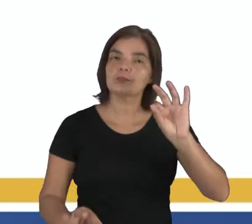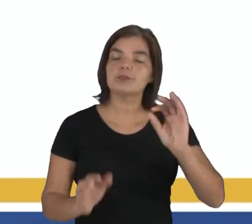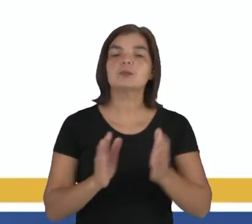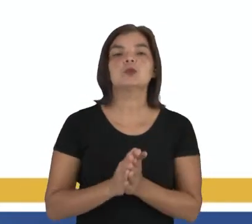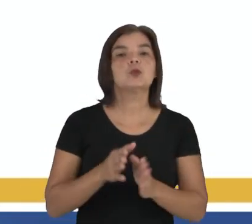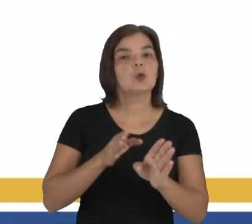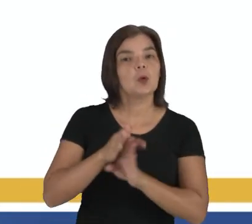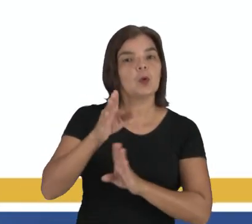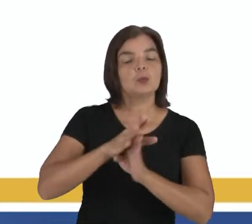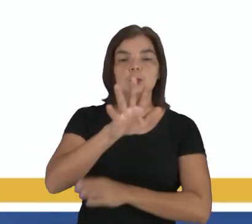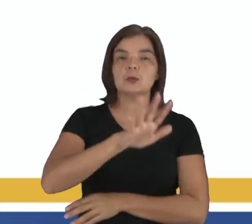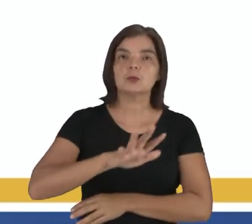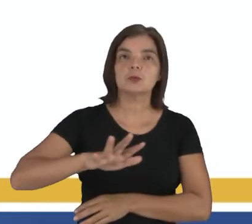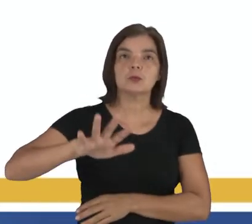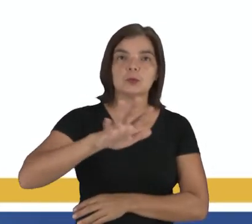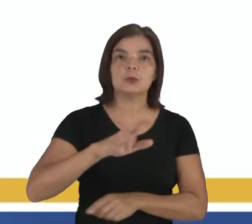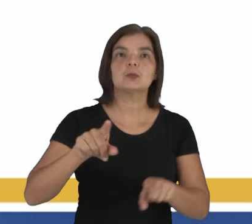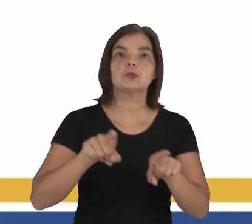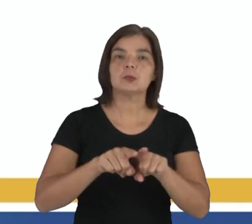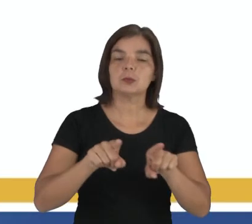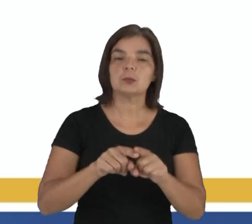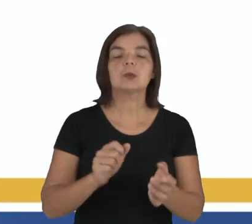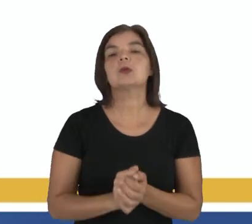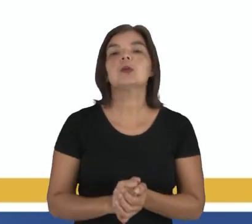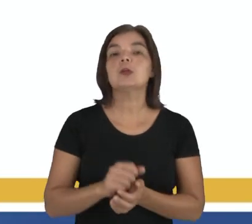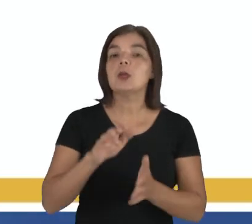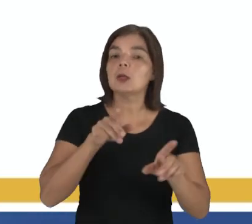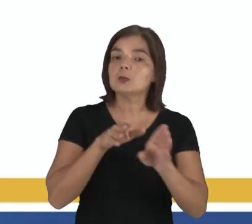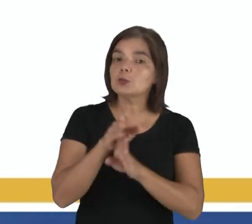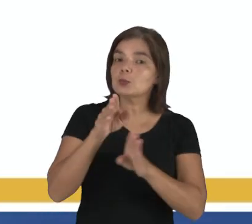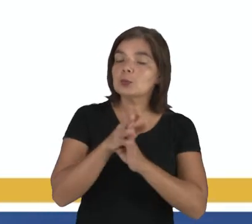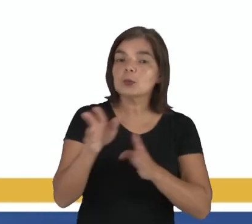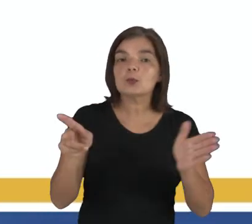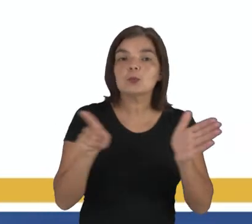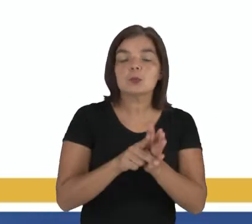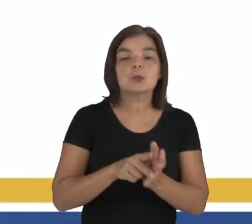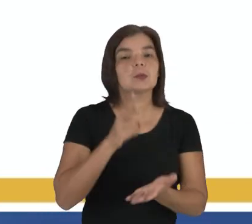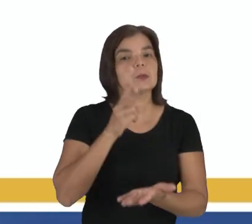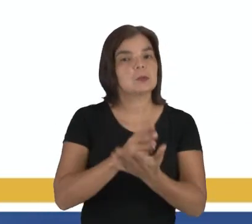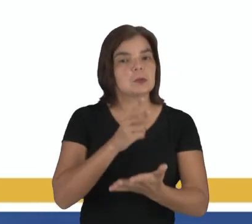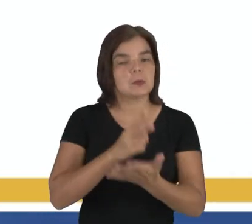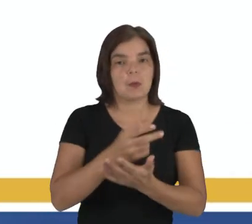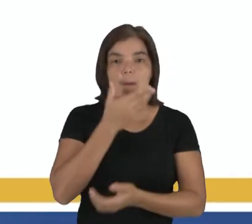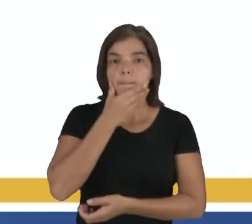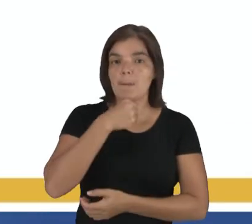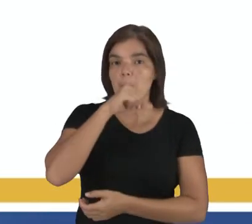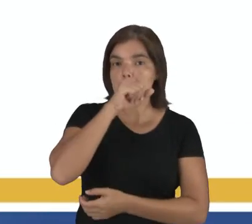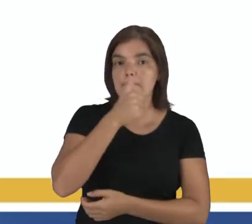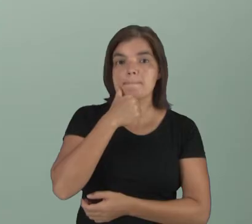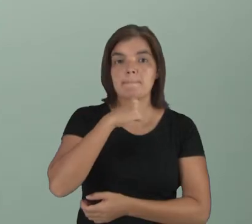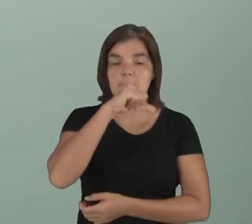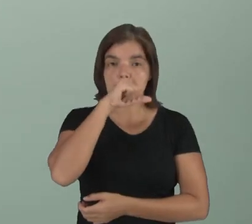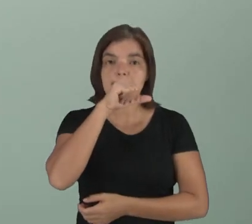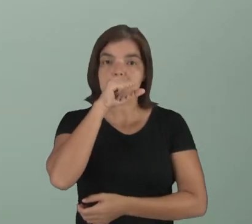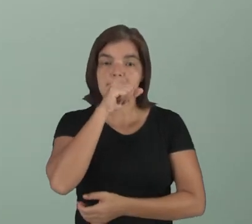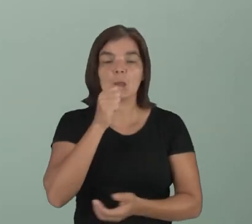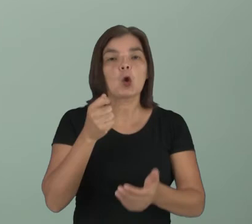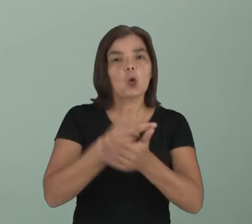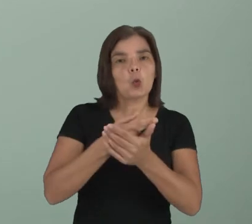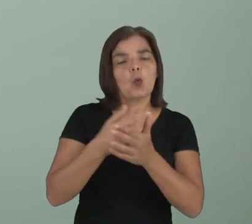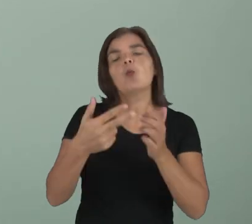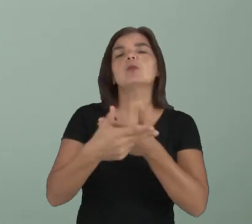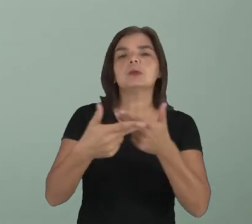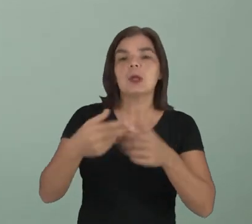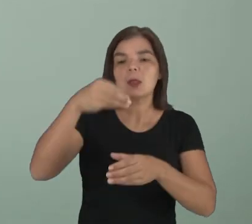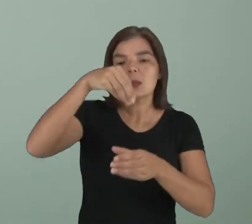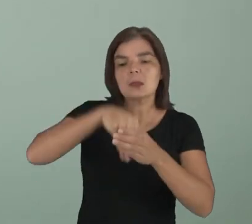sobre as orientações gerais e as orientações específicas. Geralmente, quando o papai e a mamãe compram o eletrodoméstico, a gente